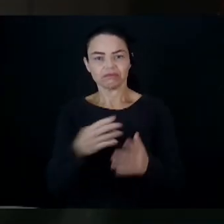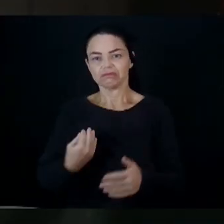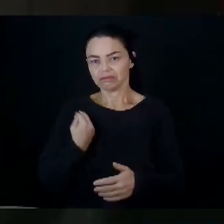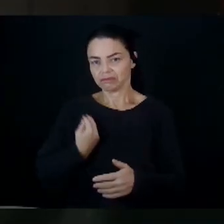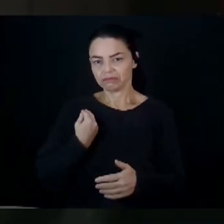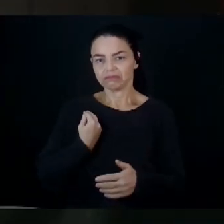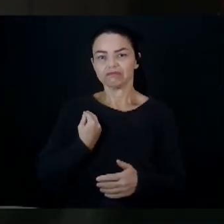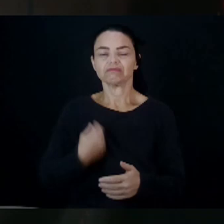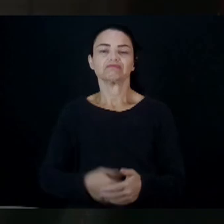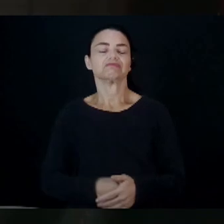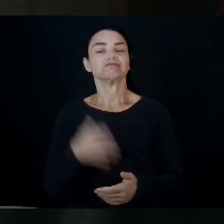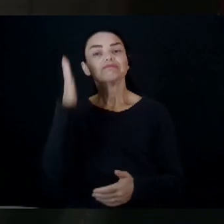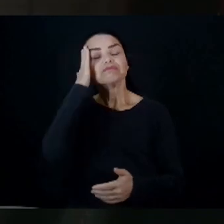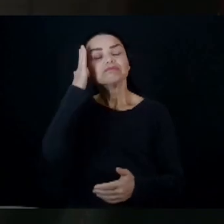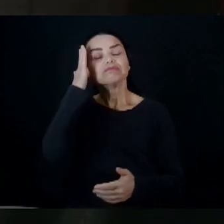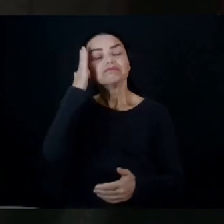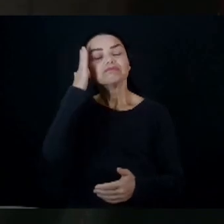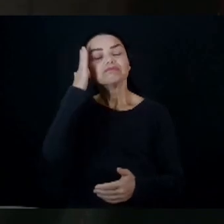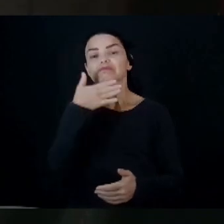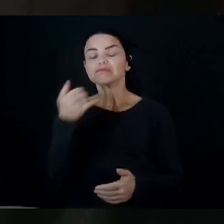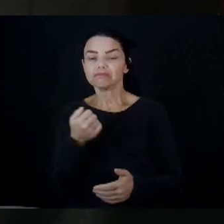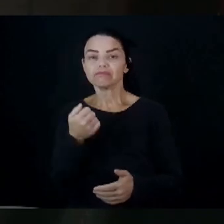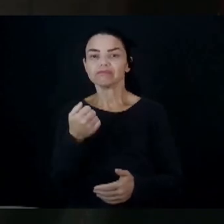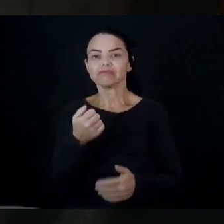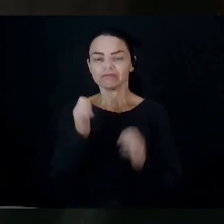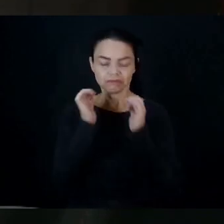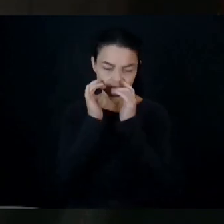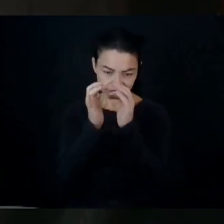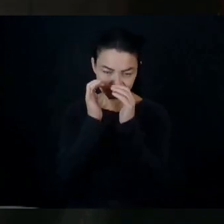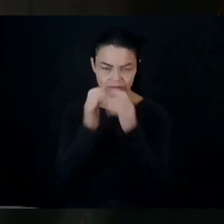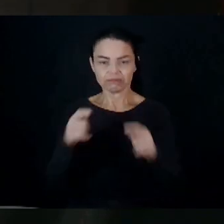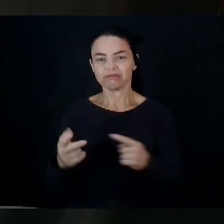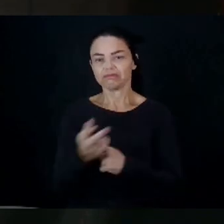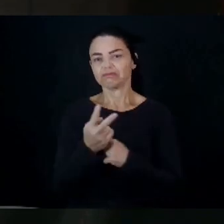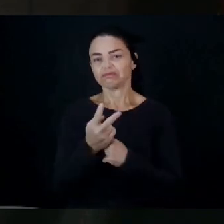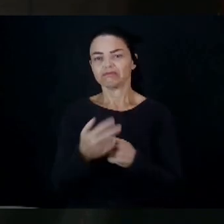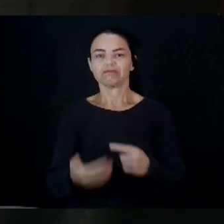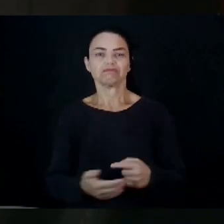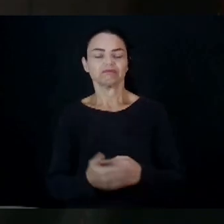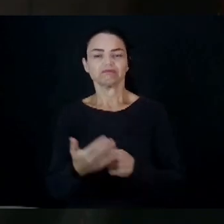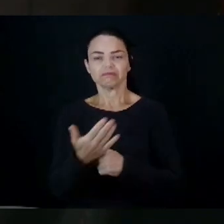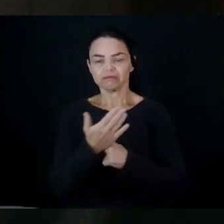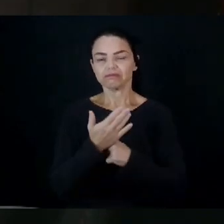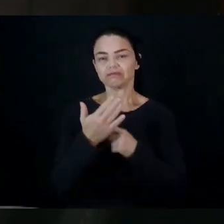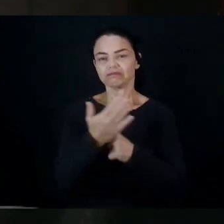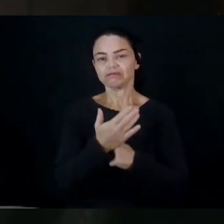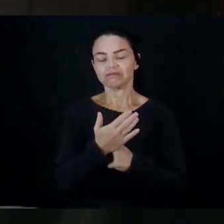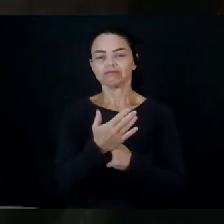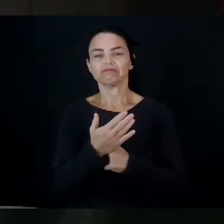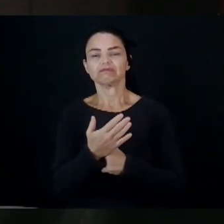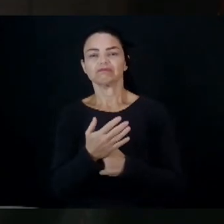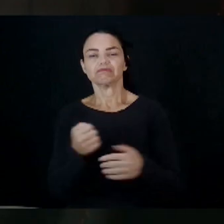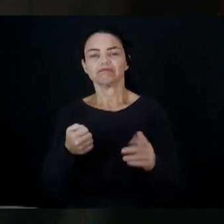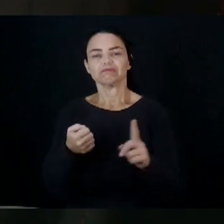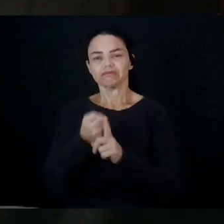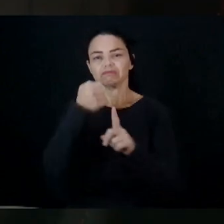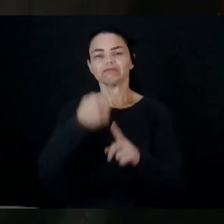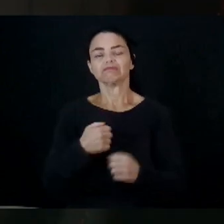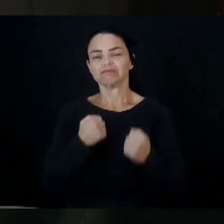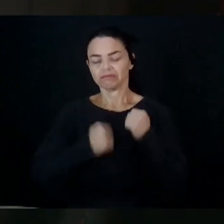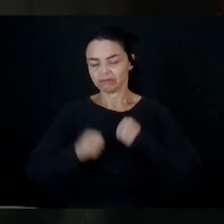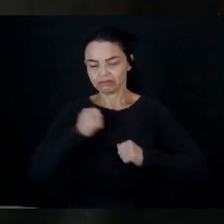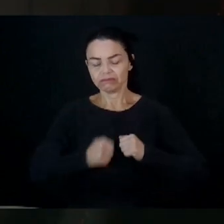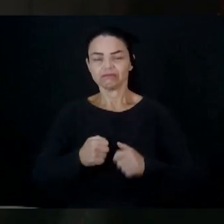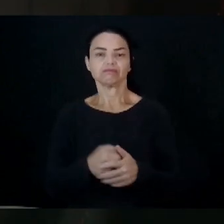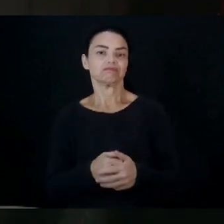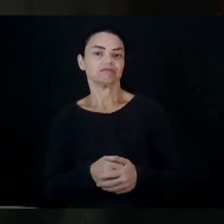E entender melhor o funcionamento do cérebro também ajuda a gente a compreender aí os impactos da ansiedade, do excesso de estímulos e